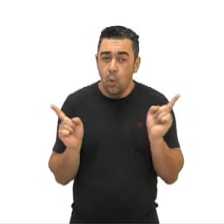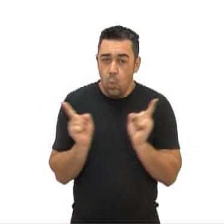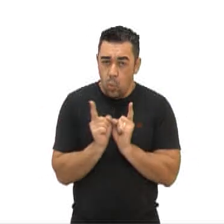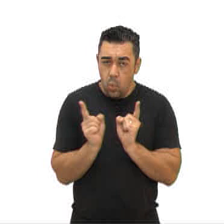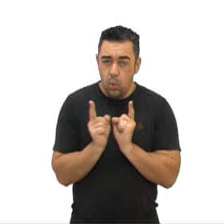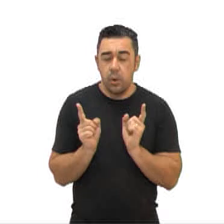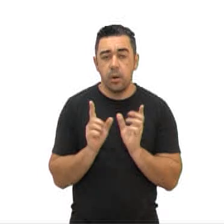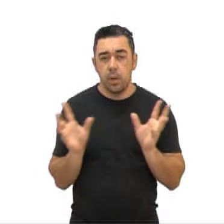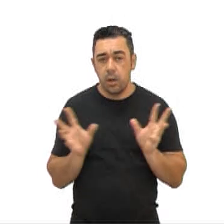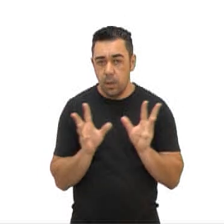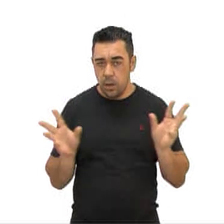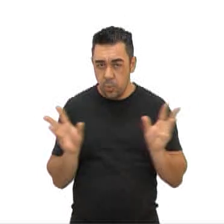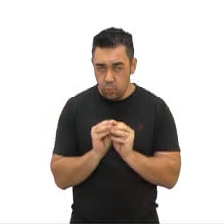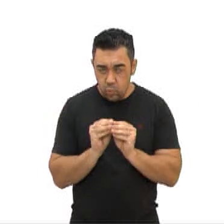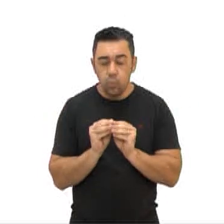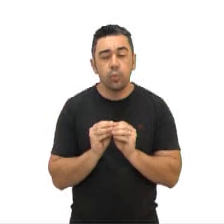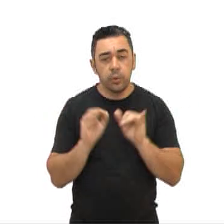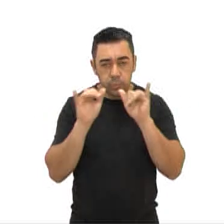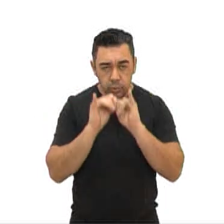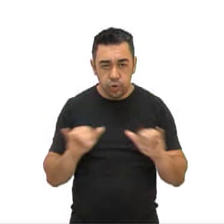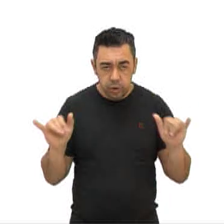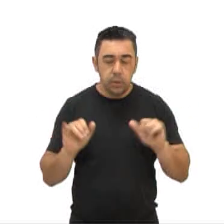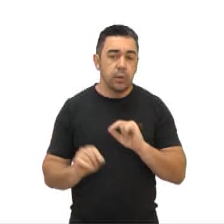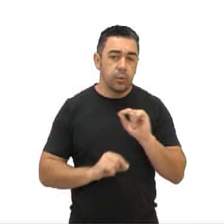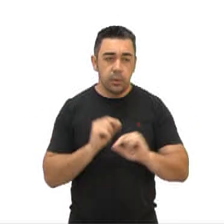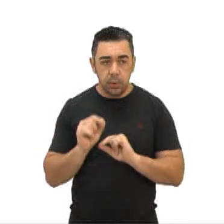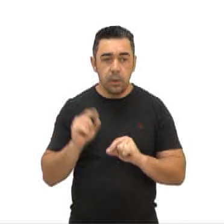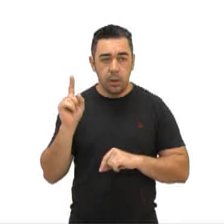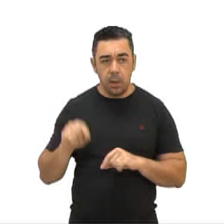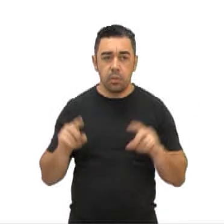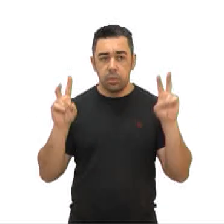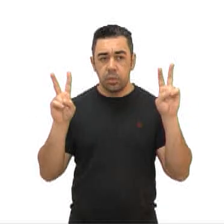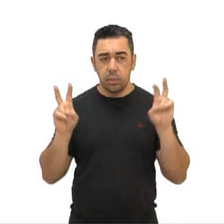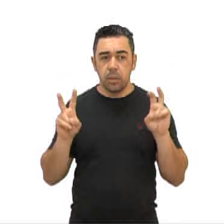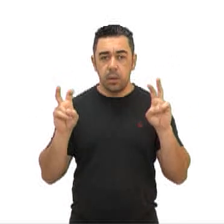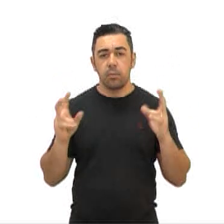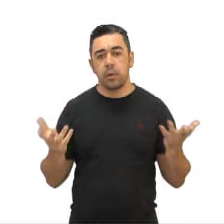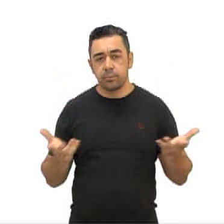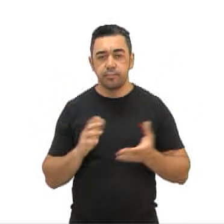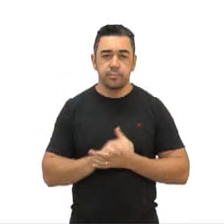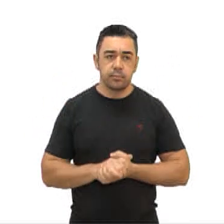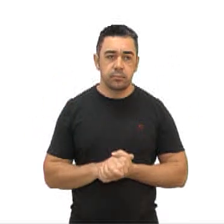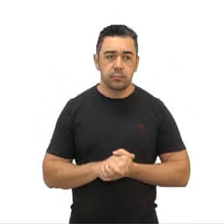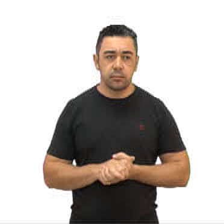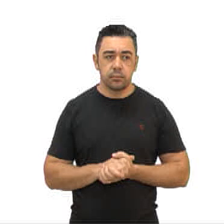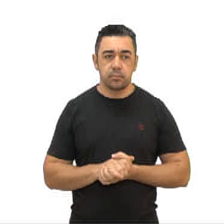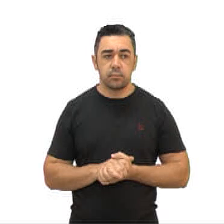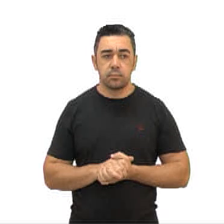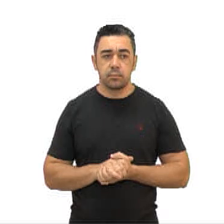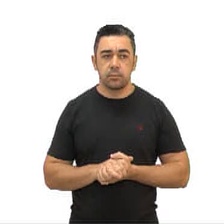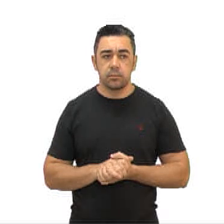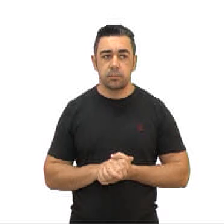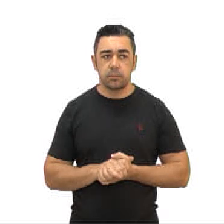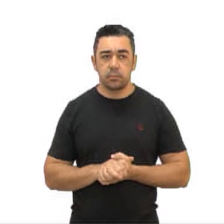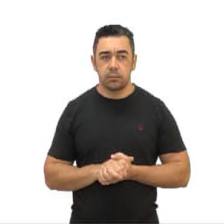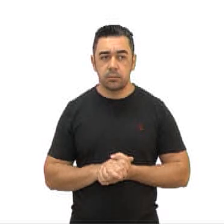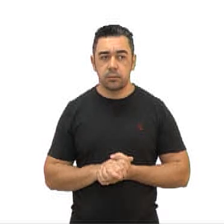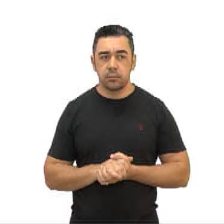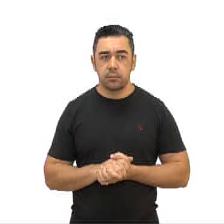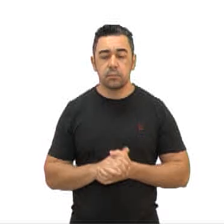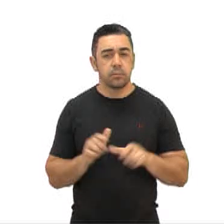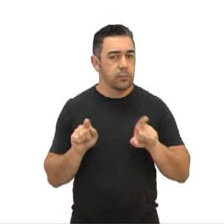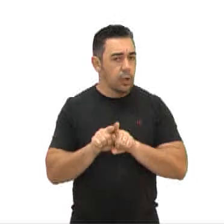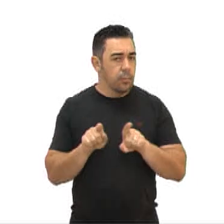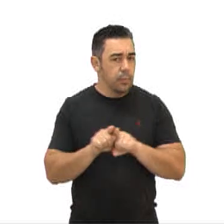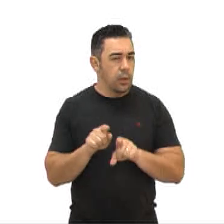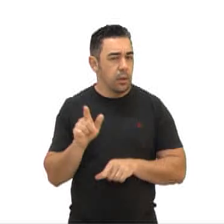un resumen de la noticia y tratan del mismo tema. Acá, en este caso, tienen el mismo tipo de letra, tá?